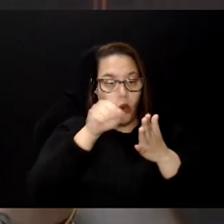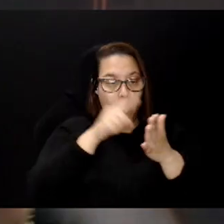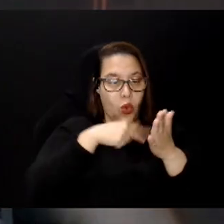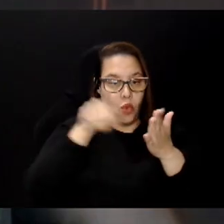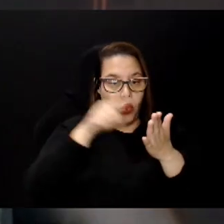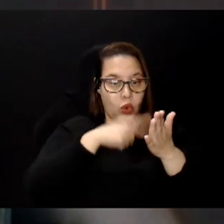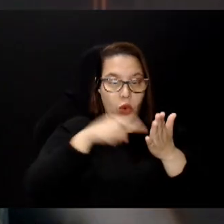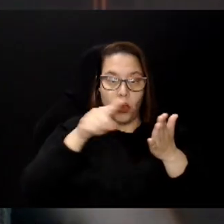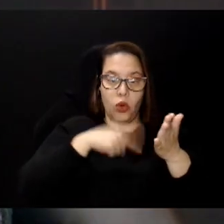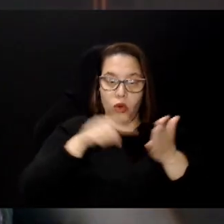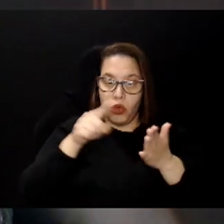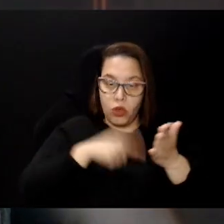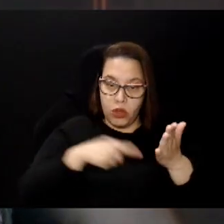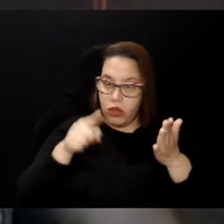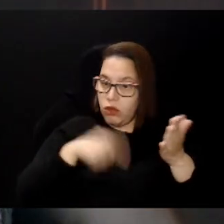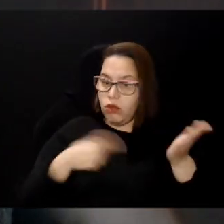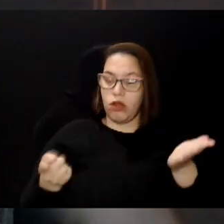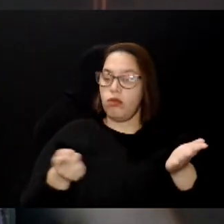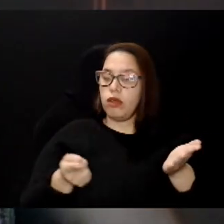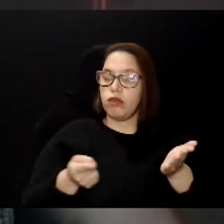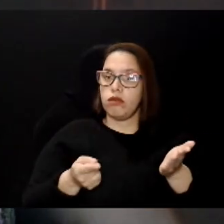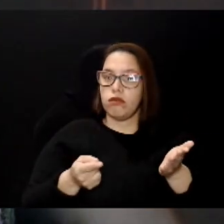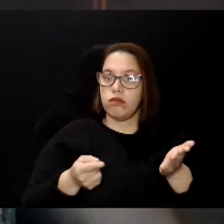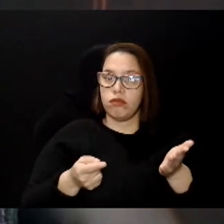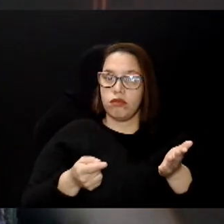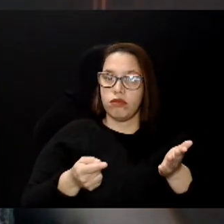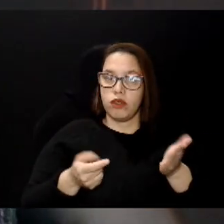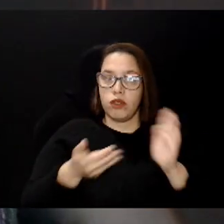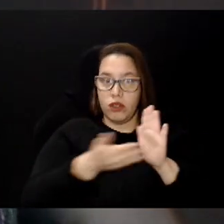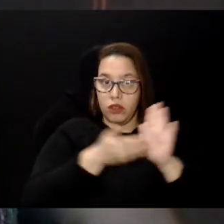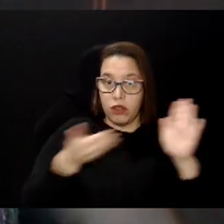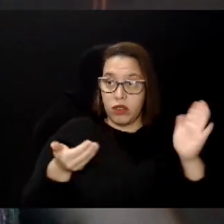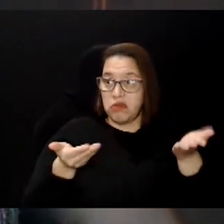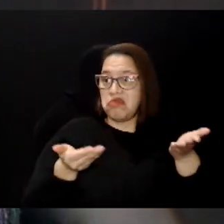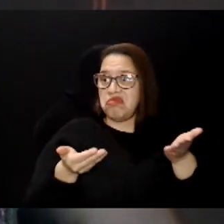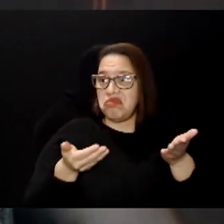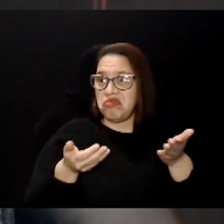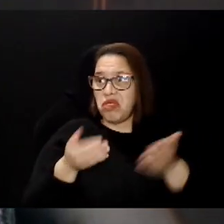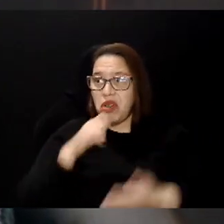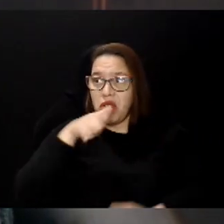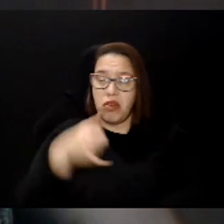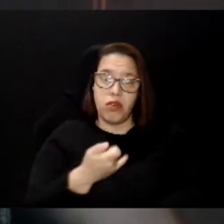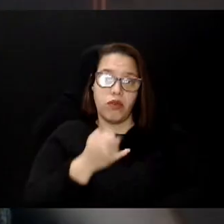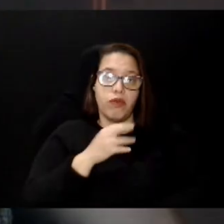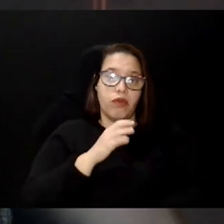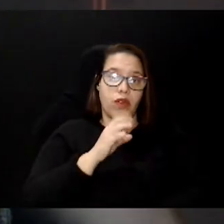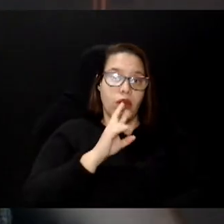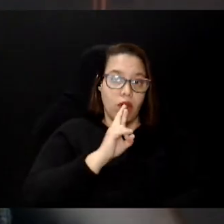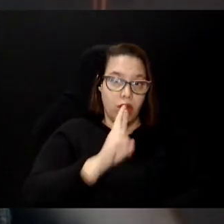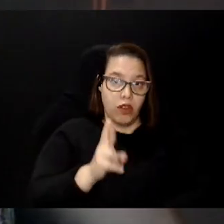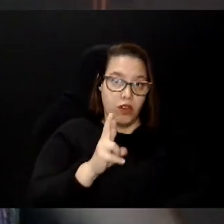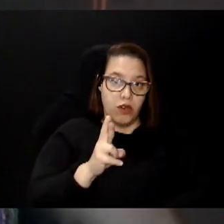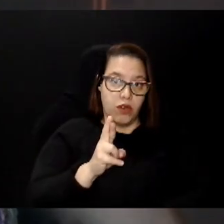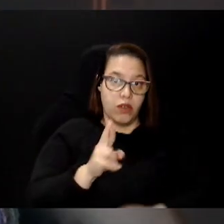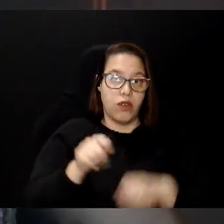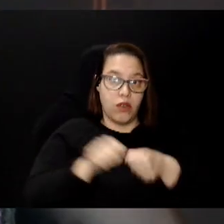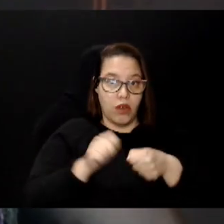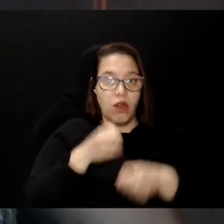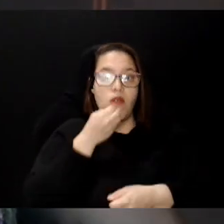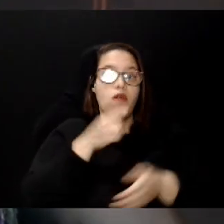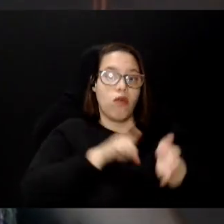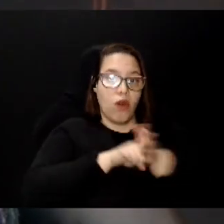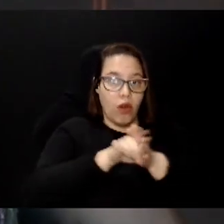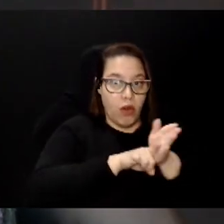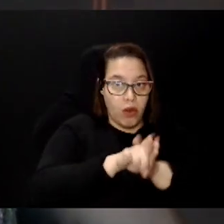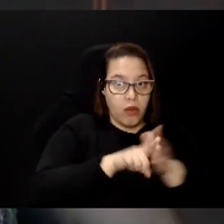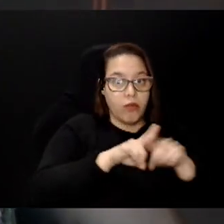tópicos, o que eu tiro disso? Então, a minha resposta, Camila, faz bem pesquisar, mas